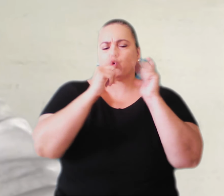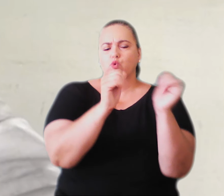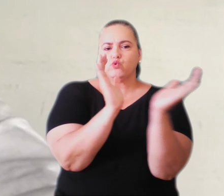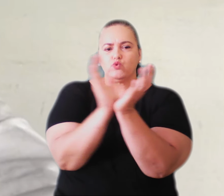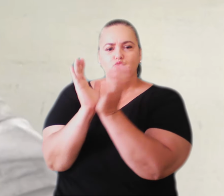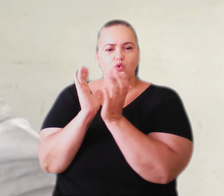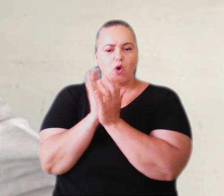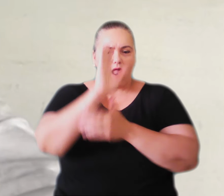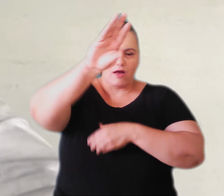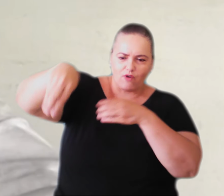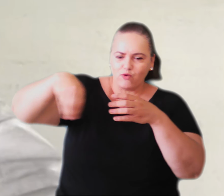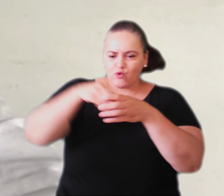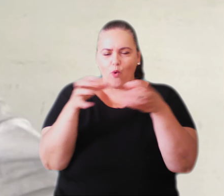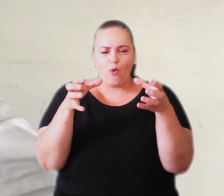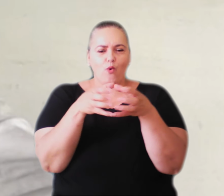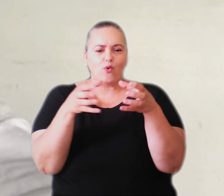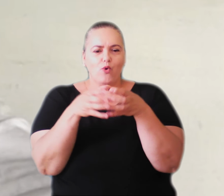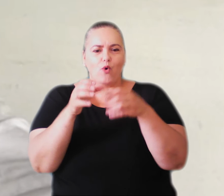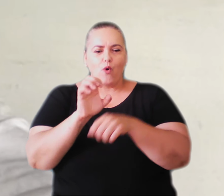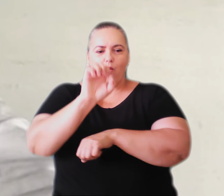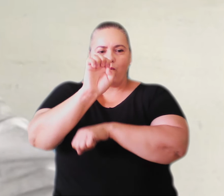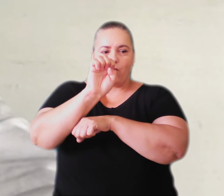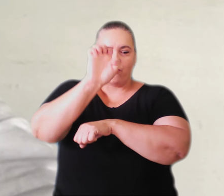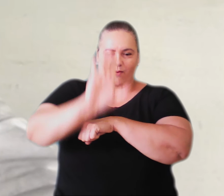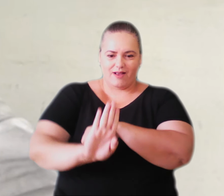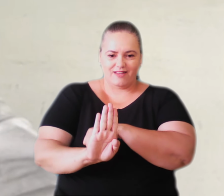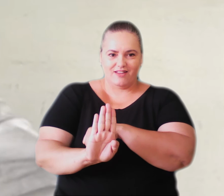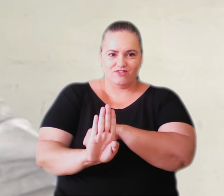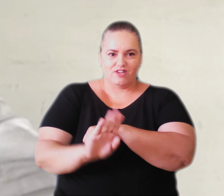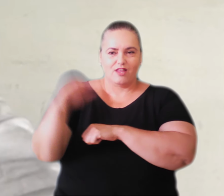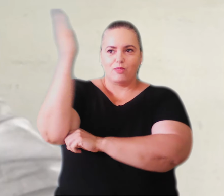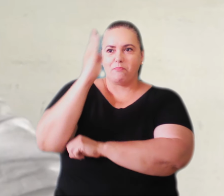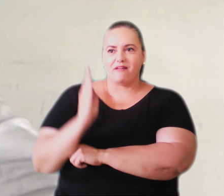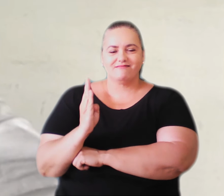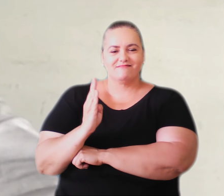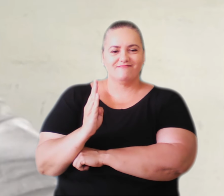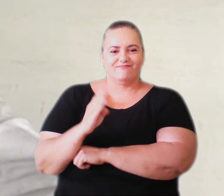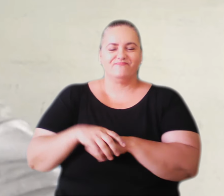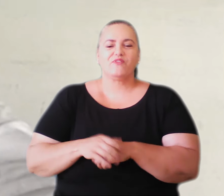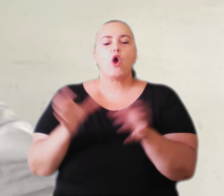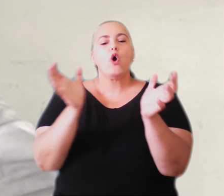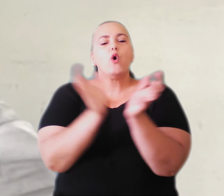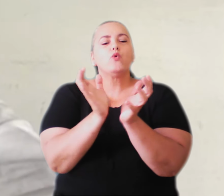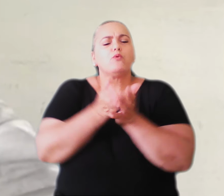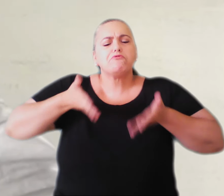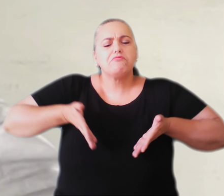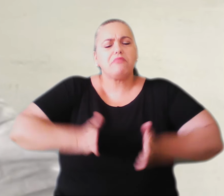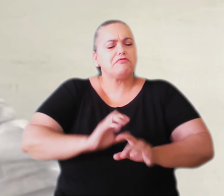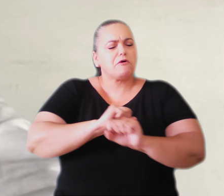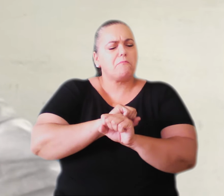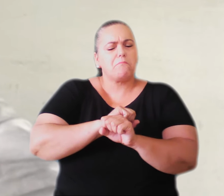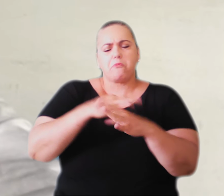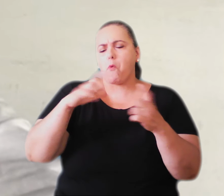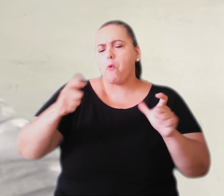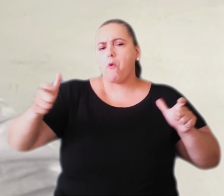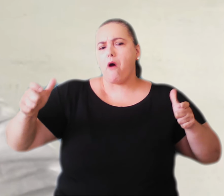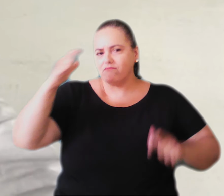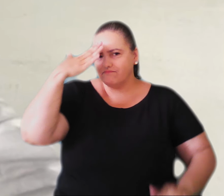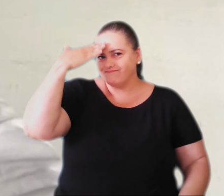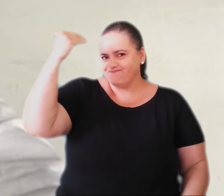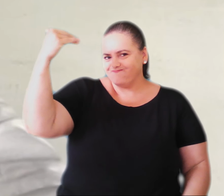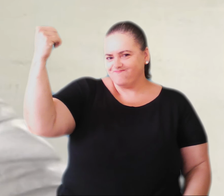que integram esse grande grupo de Erechim, do Rio Grande e do Brasil. Um grupo que já nasceu grande, um grupo integrado